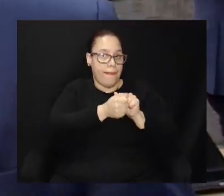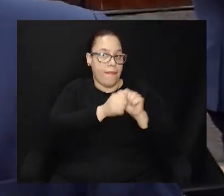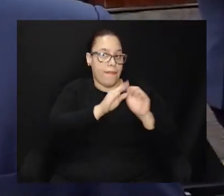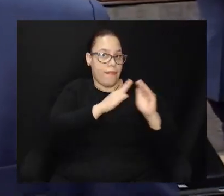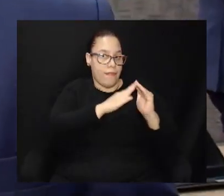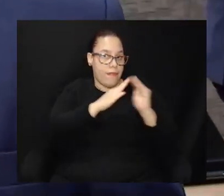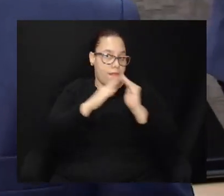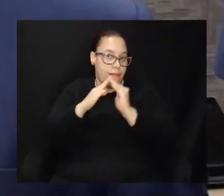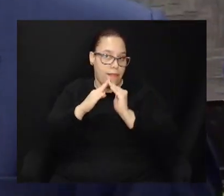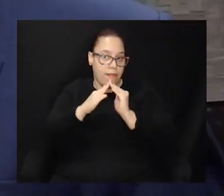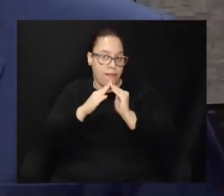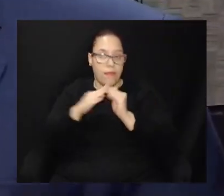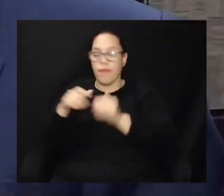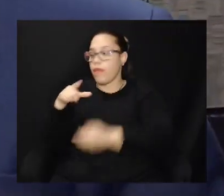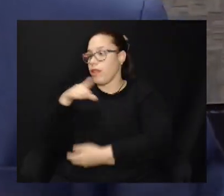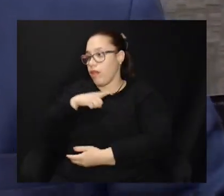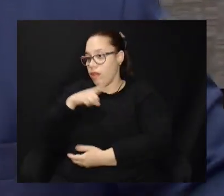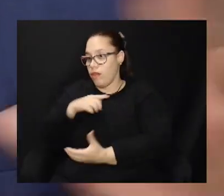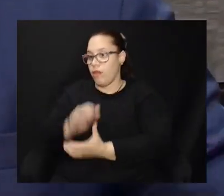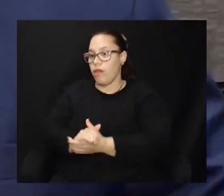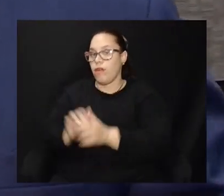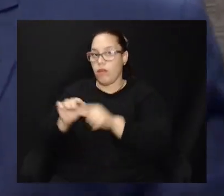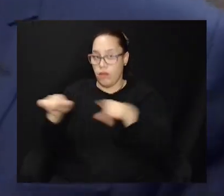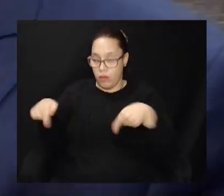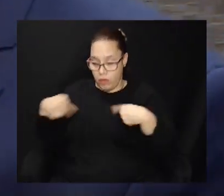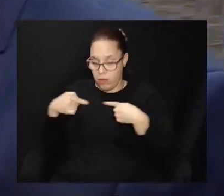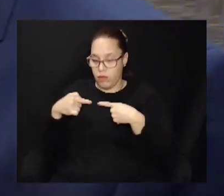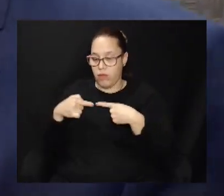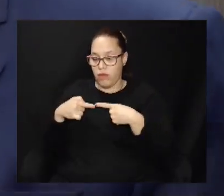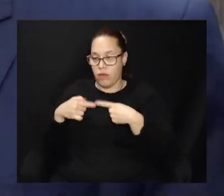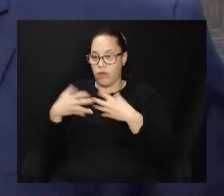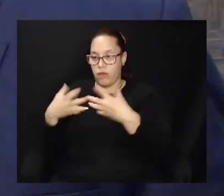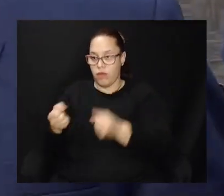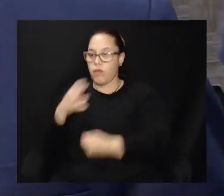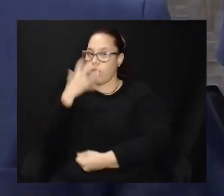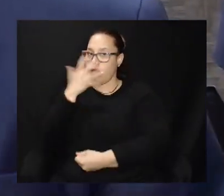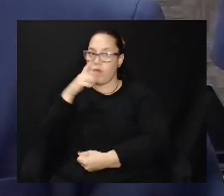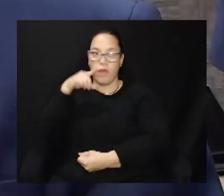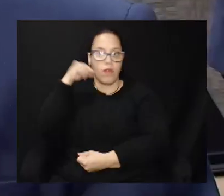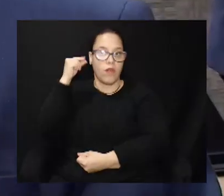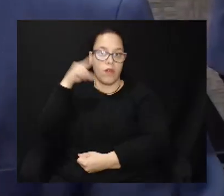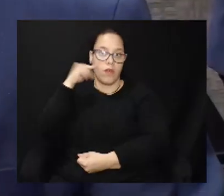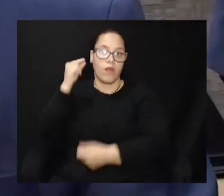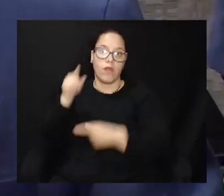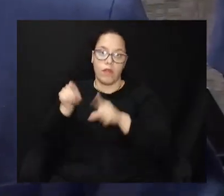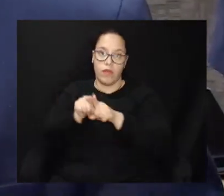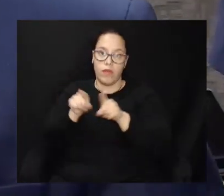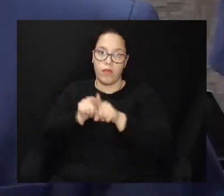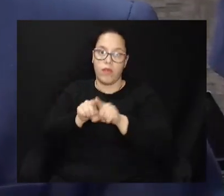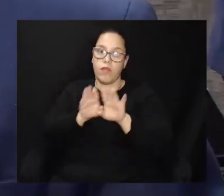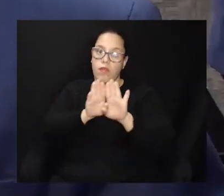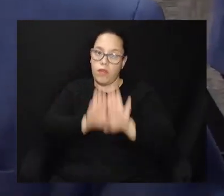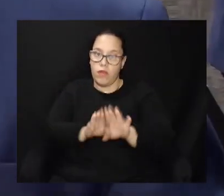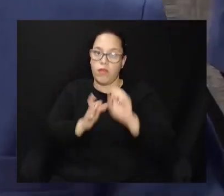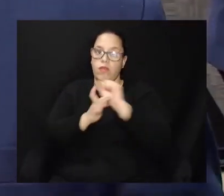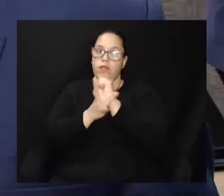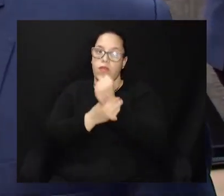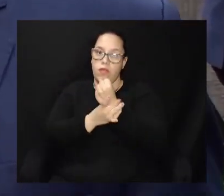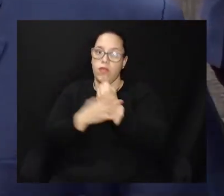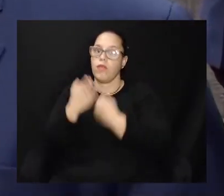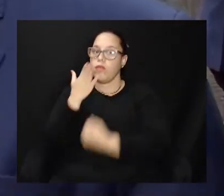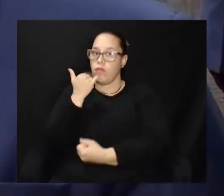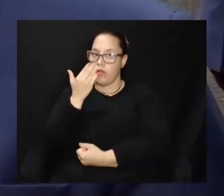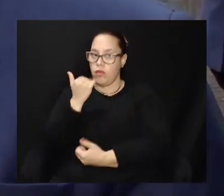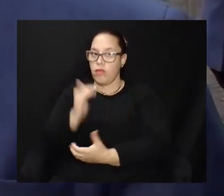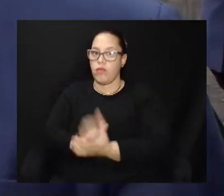que ter um espaço, né, para receber os cães, os gatos também fiquem seguros ali, com alimentação, né, que também